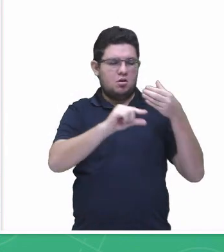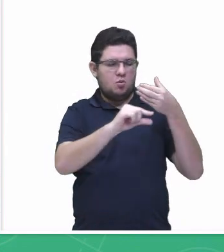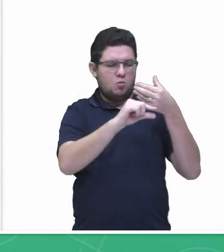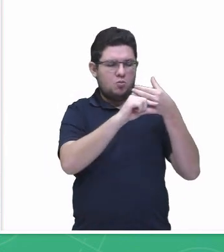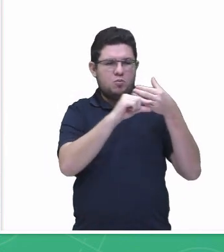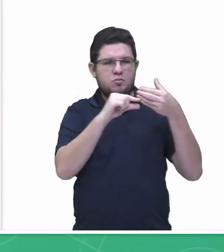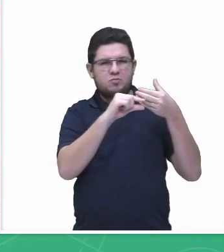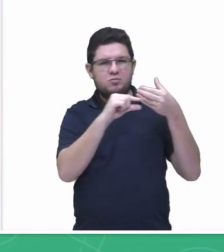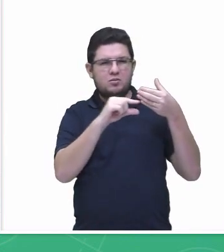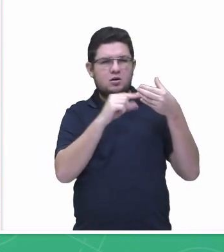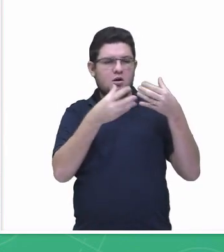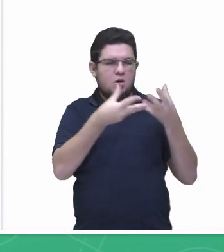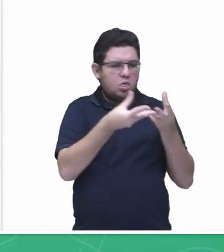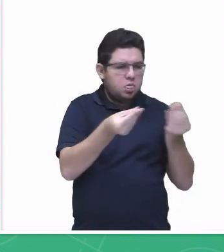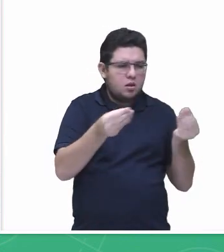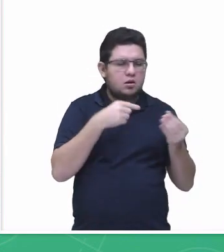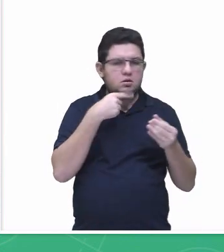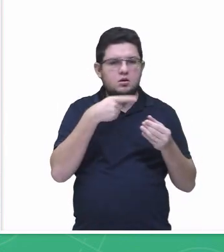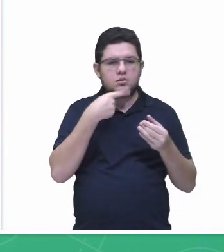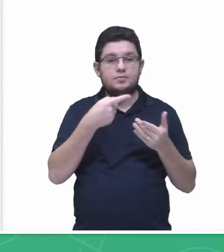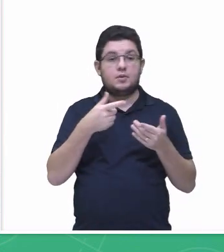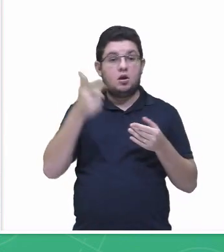a nossa próxima questão.